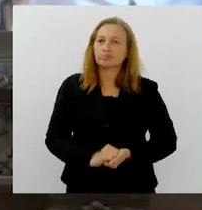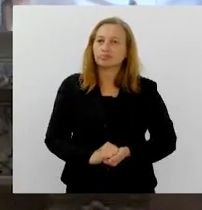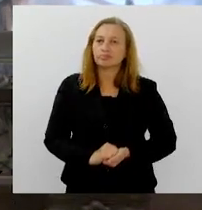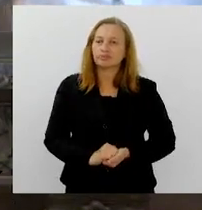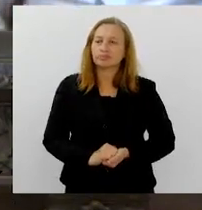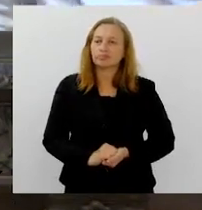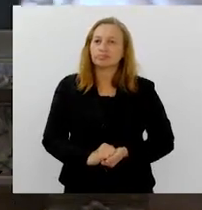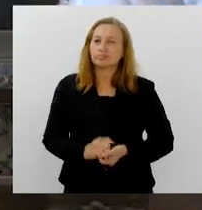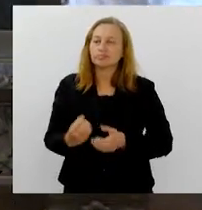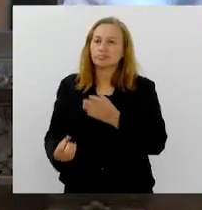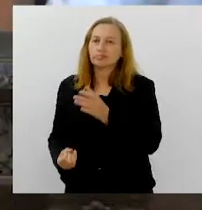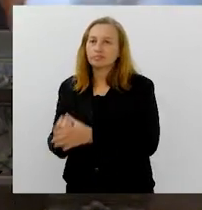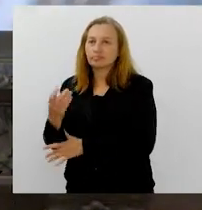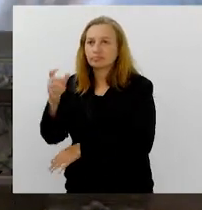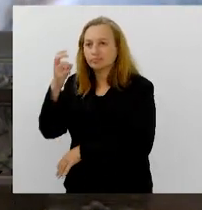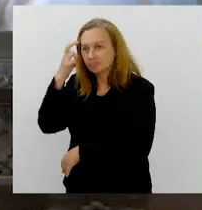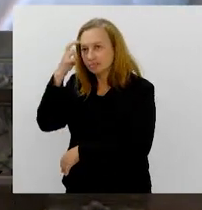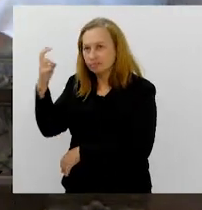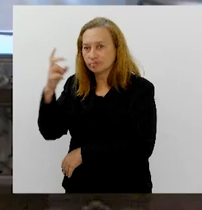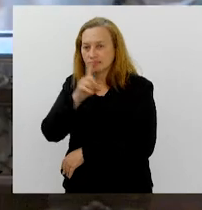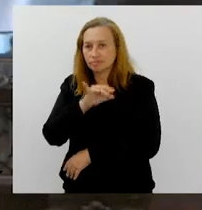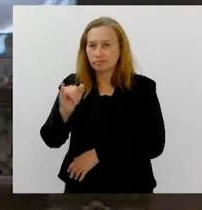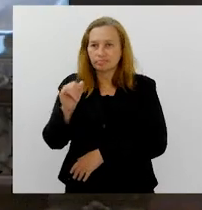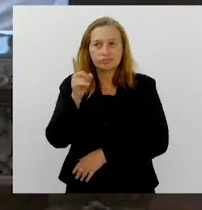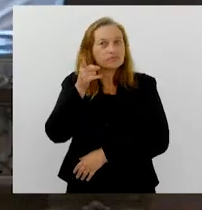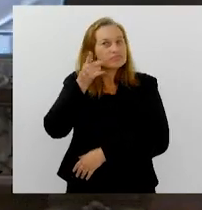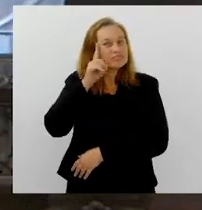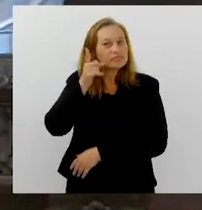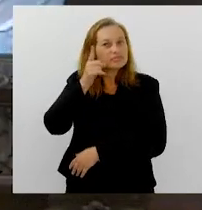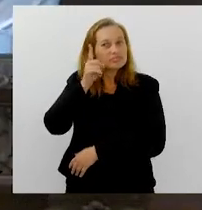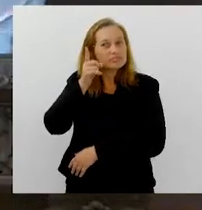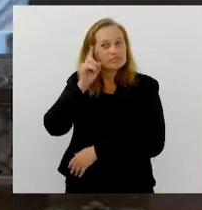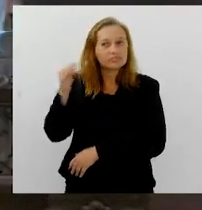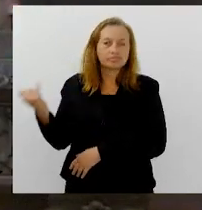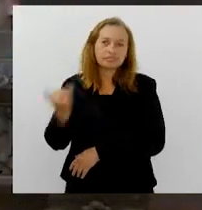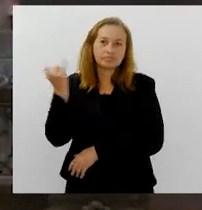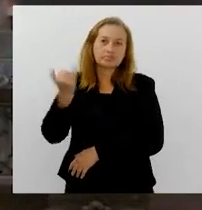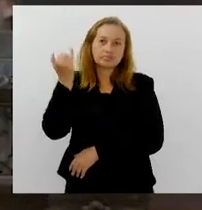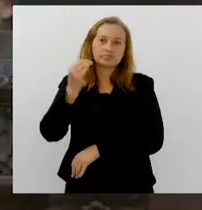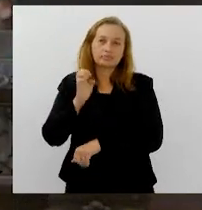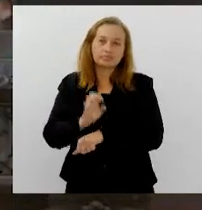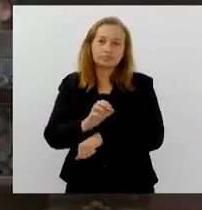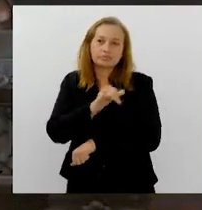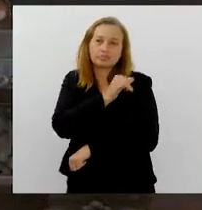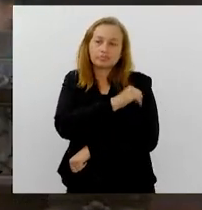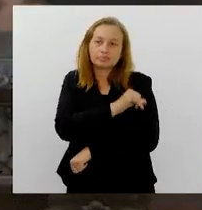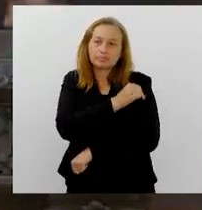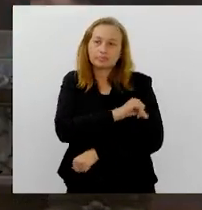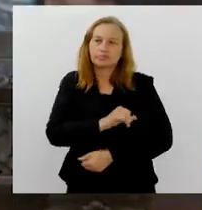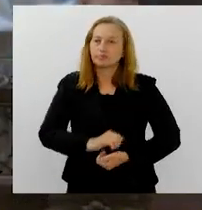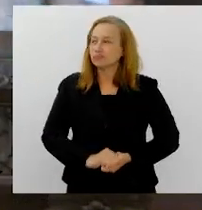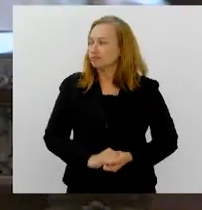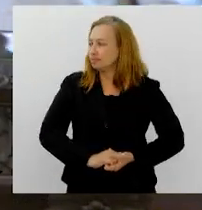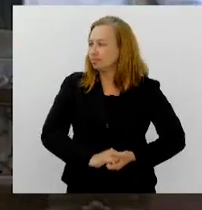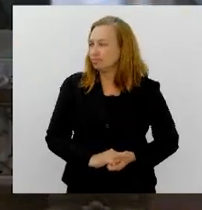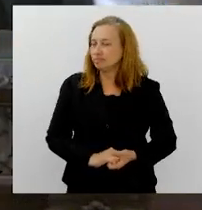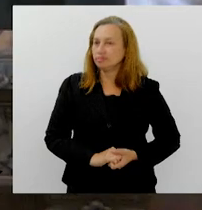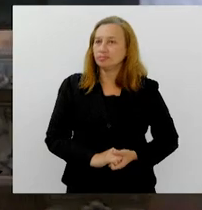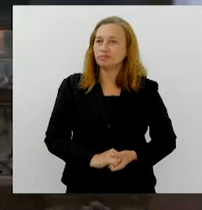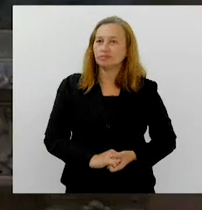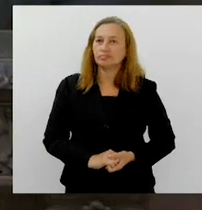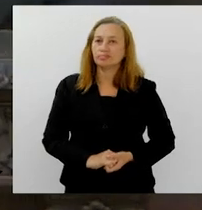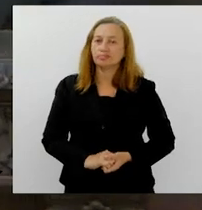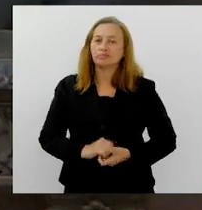fazedores de cultura que no dia a dia são tão importantes para o Estado do Rio de Janeiro, para o povo, e que levam as